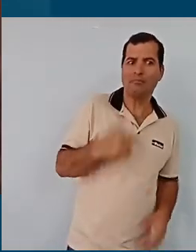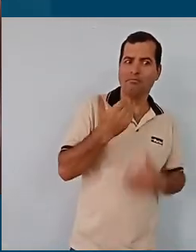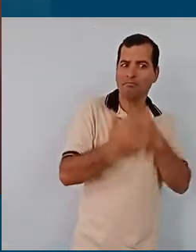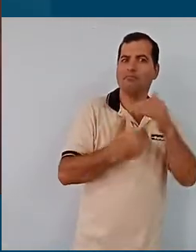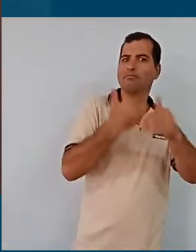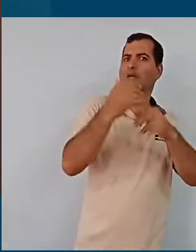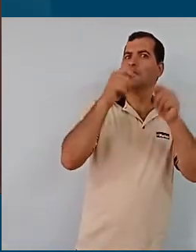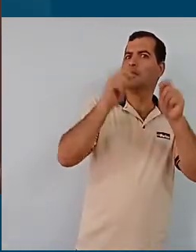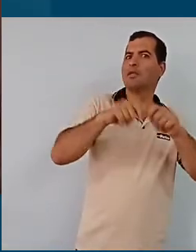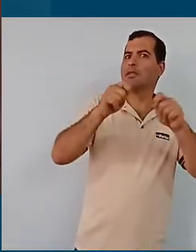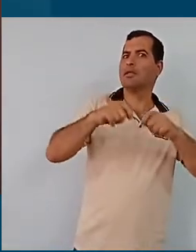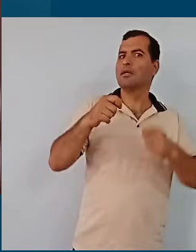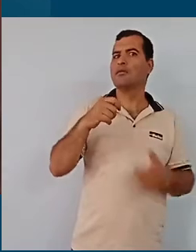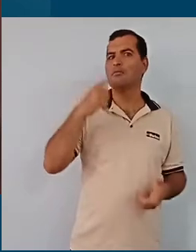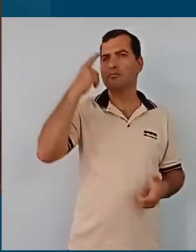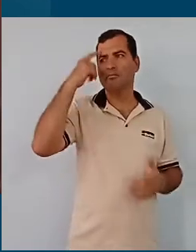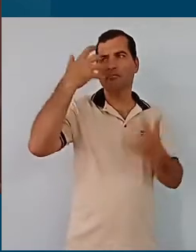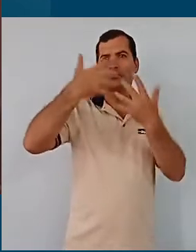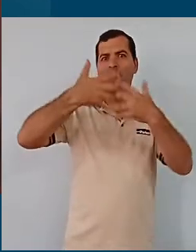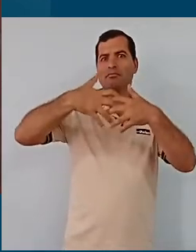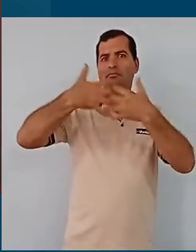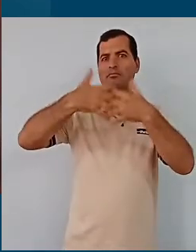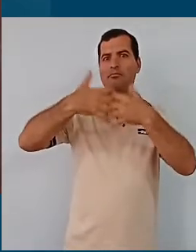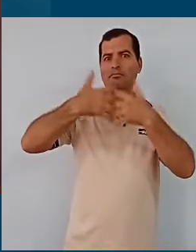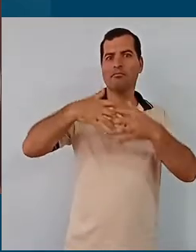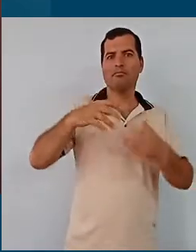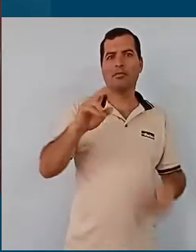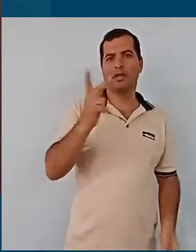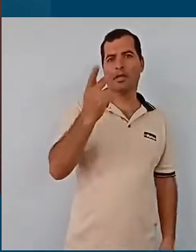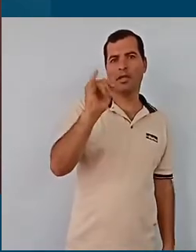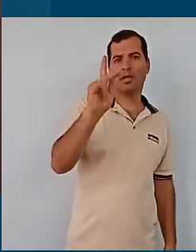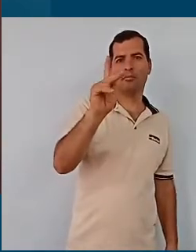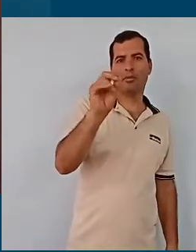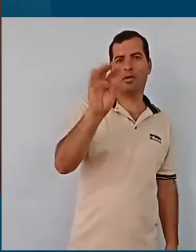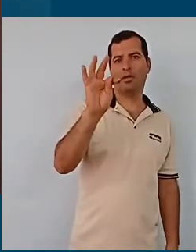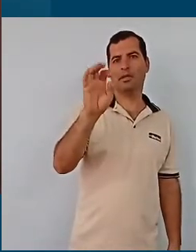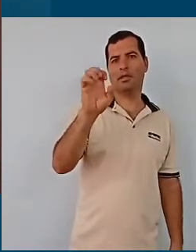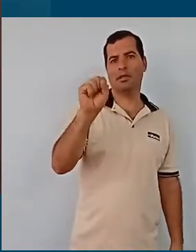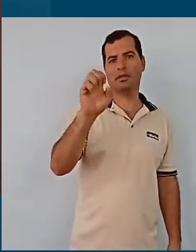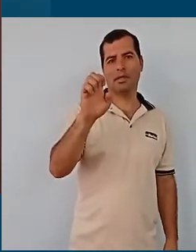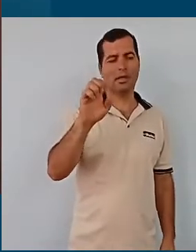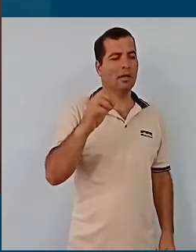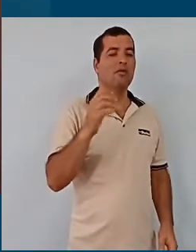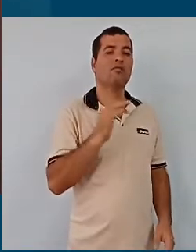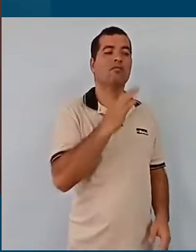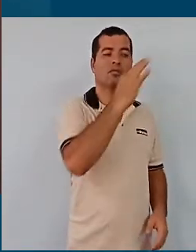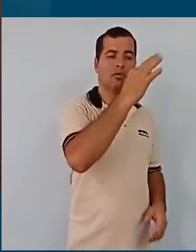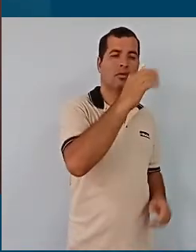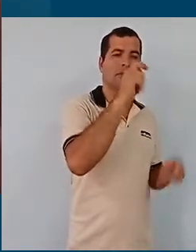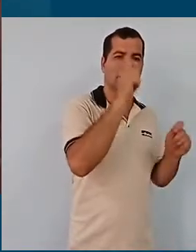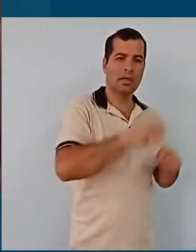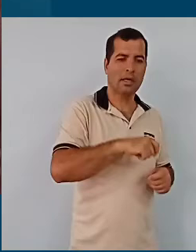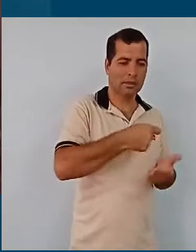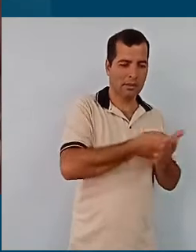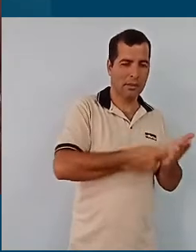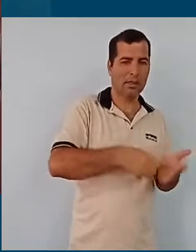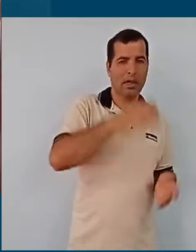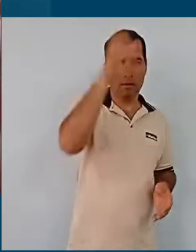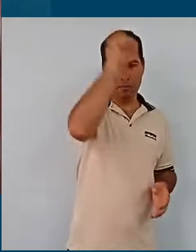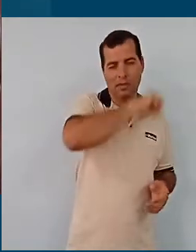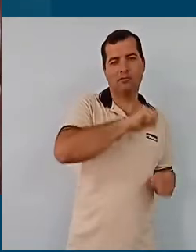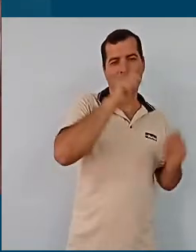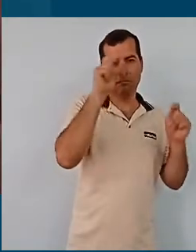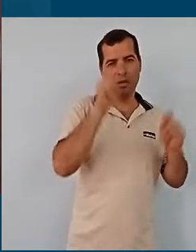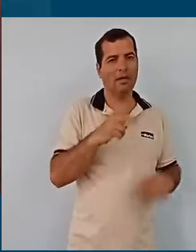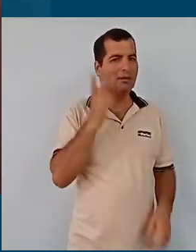elaborando todas as hipóteses que ela precisa para se apropriar da cultura escrita, de uma forma natural, como